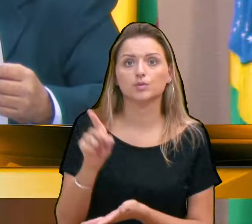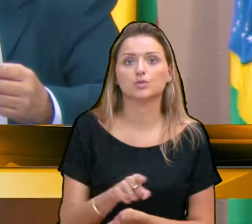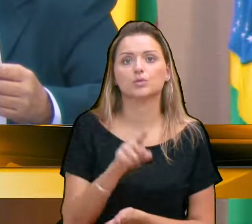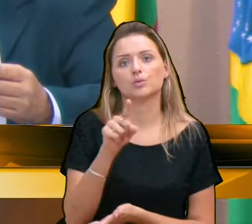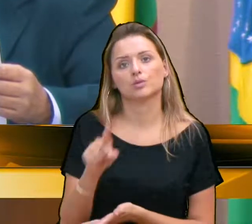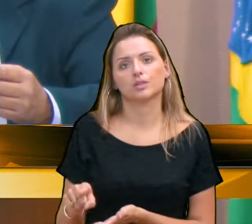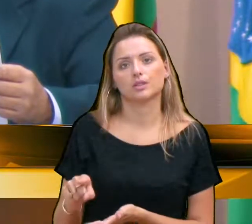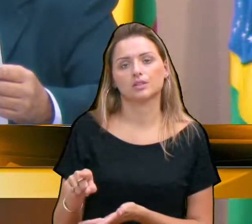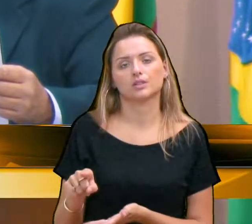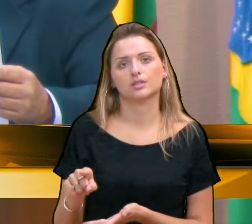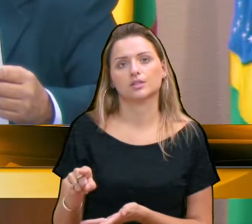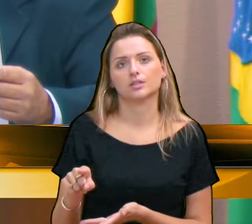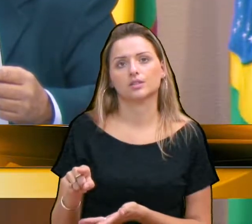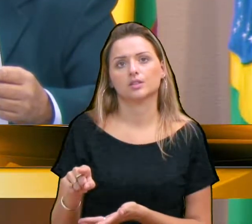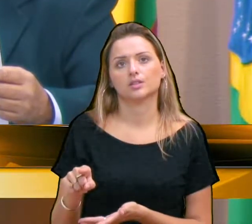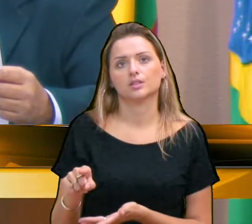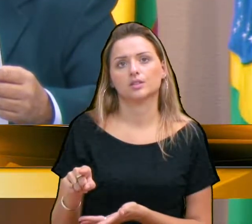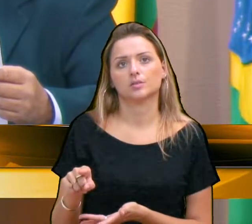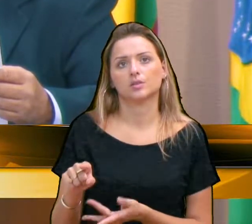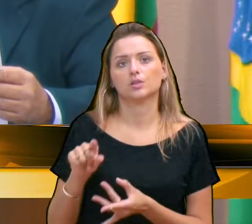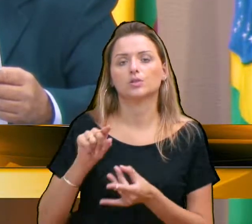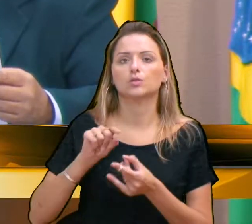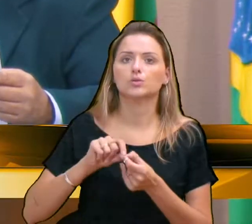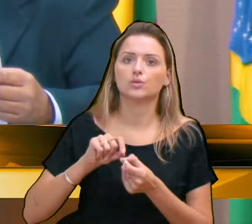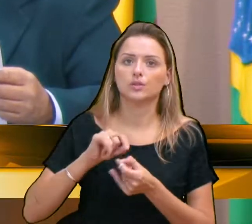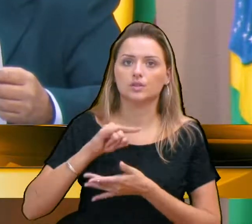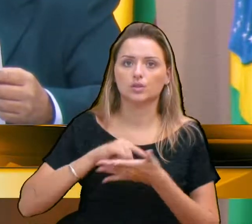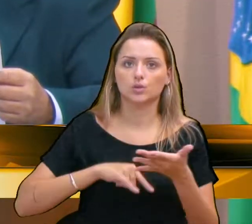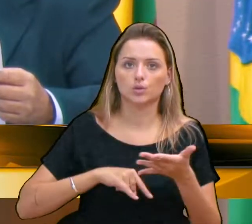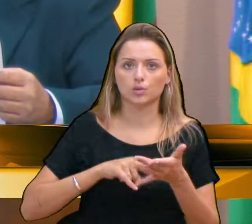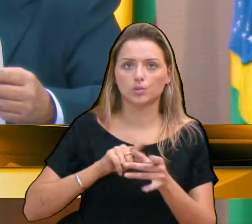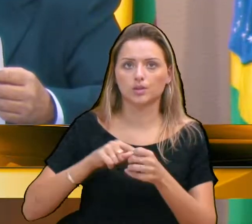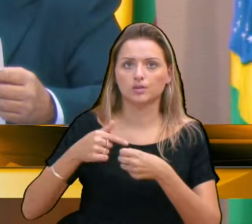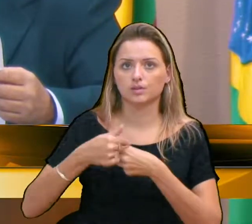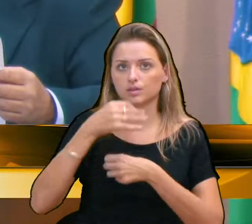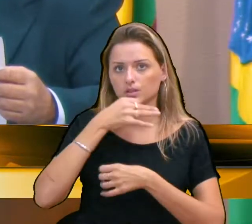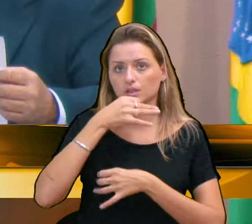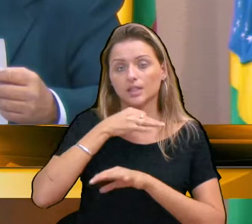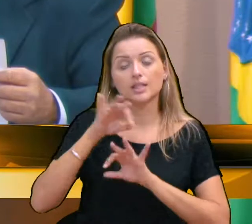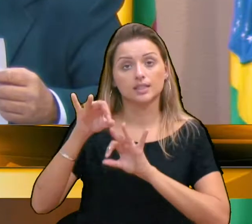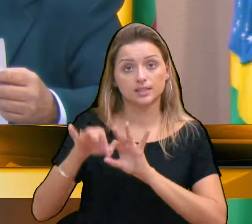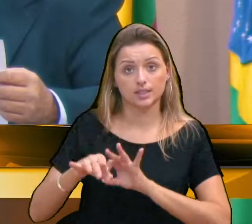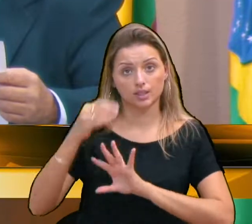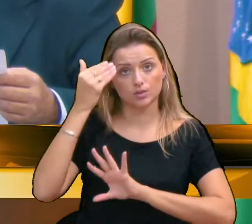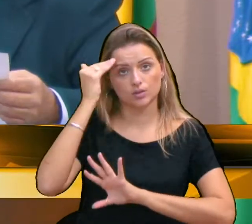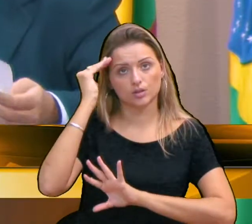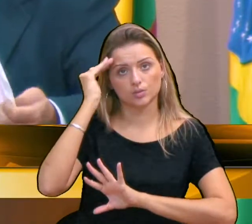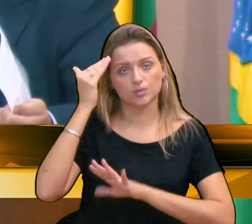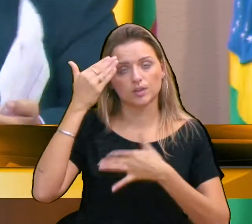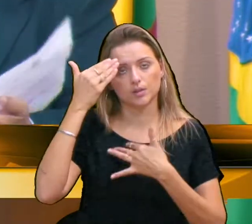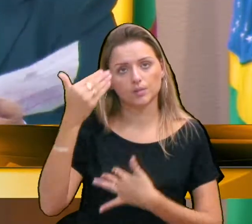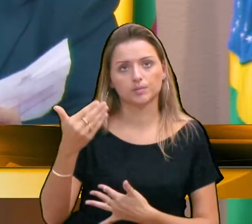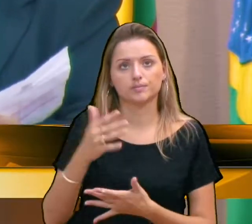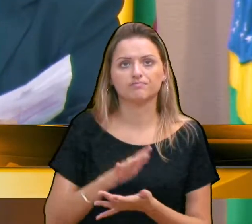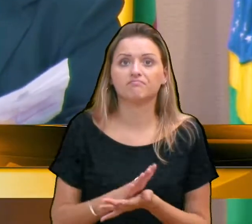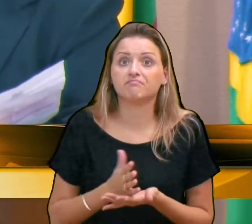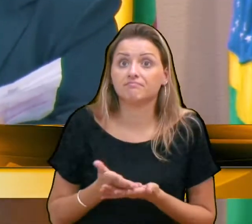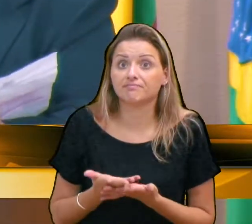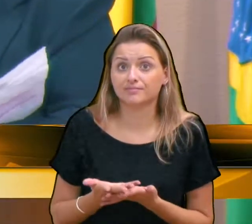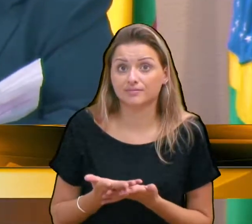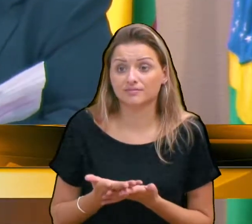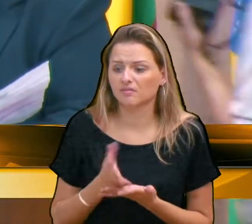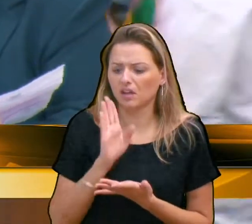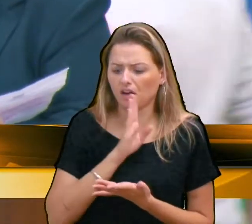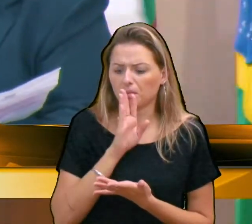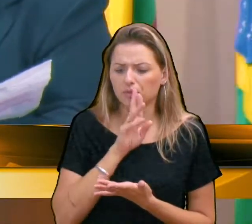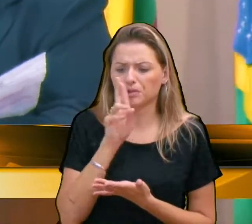emissão no município de Caxias do Sul. Certo da compreensão por esta Vossa Senhoria, desde já agradecemos. Então, foi um bate-pronto.